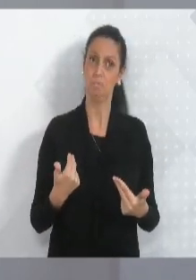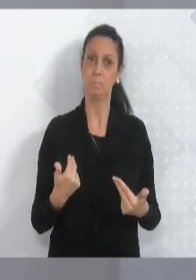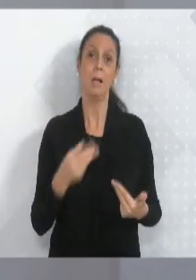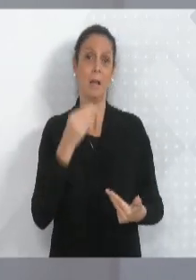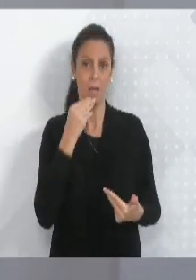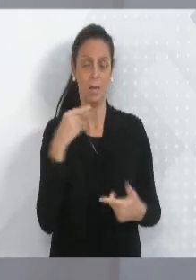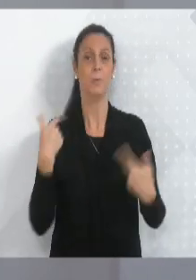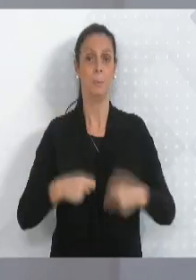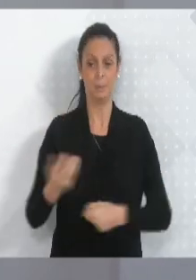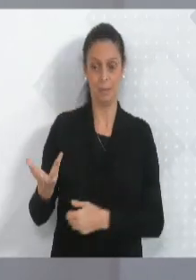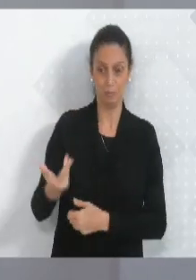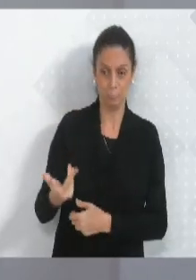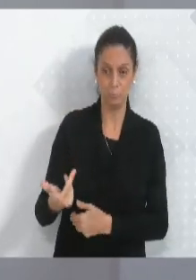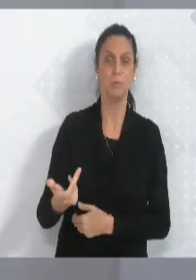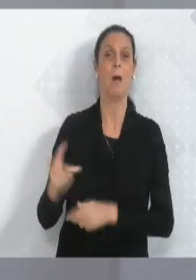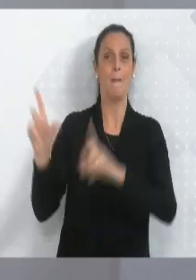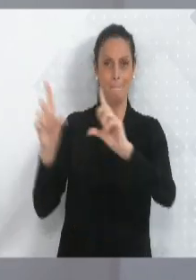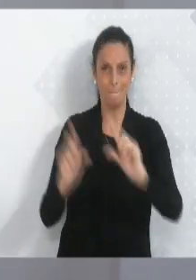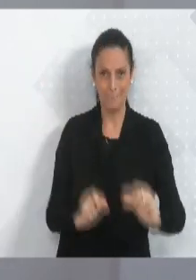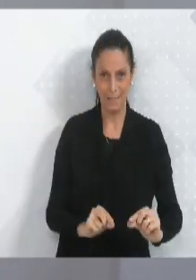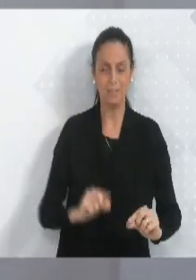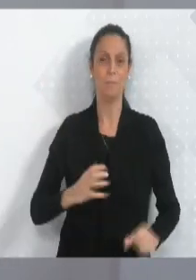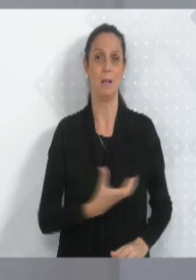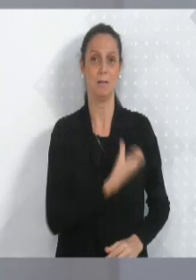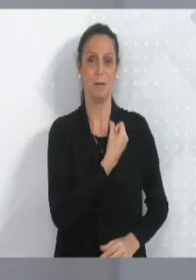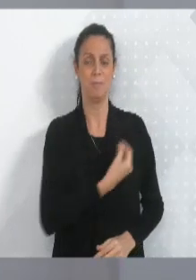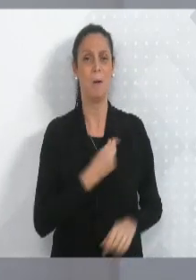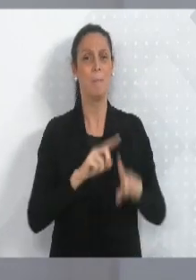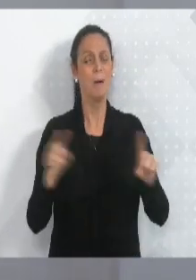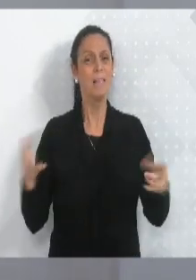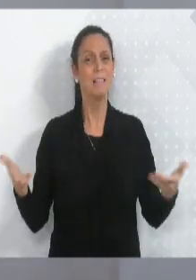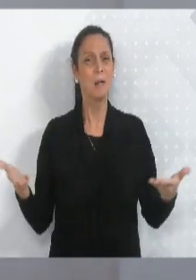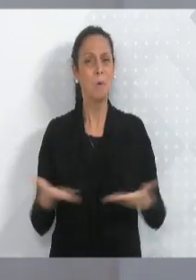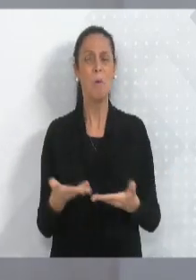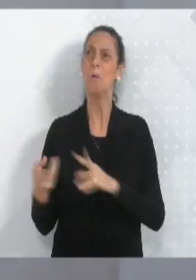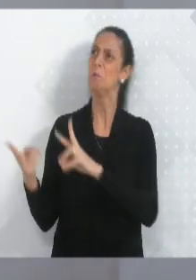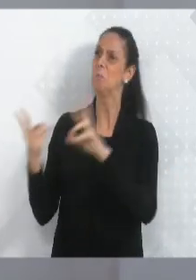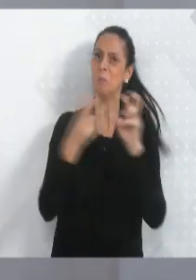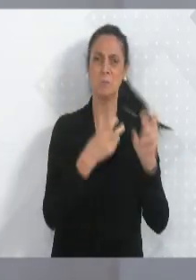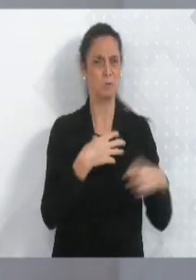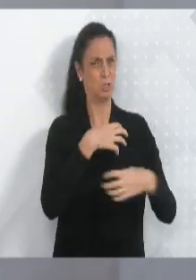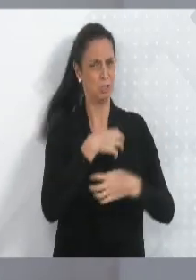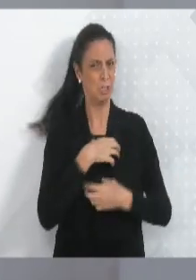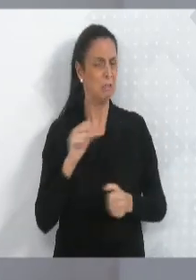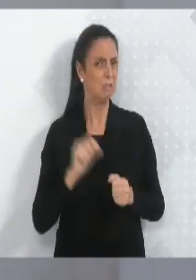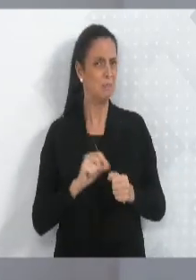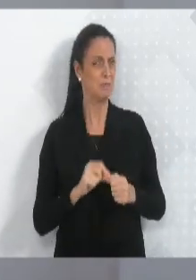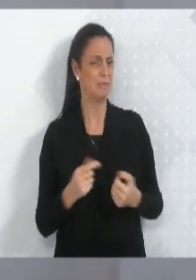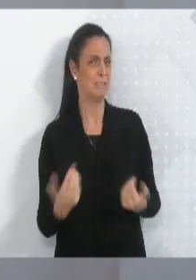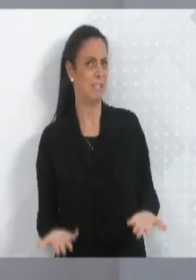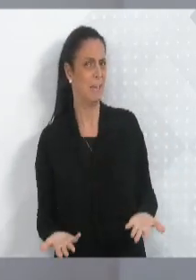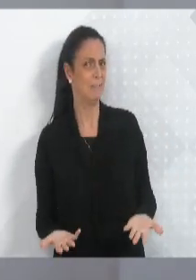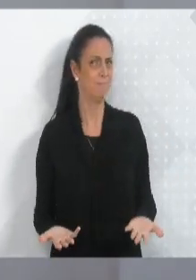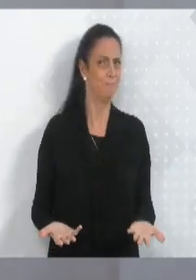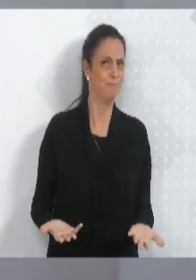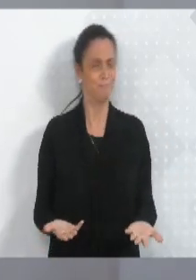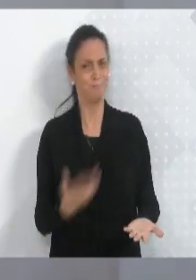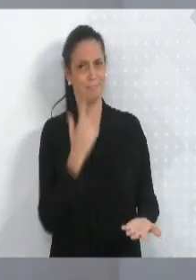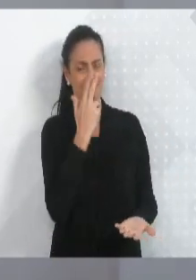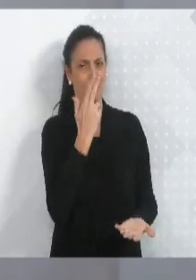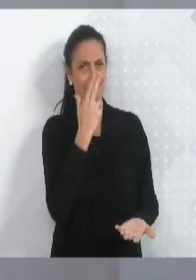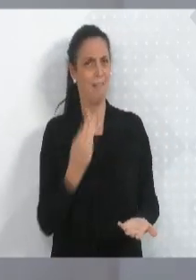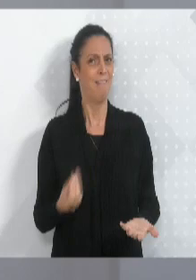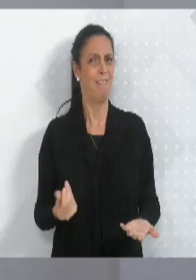para salvar vidas, mas da forma como foram colocadas, da forma como elas foram instaladas, para mim é